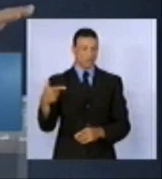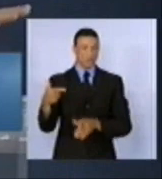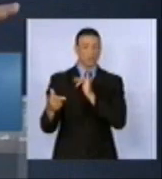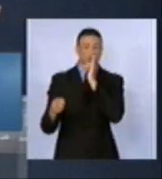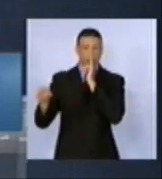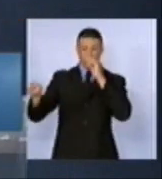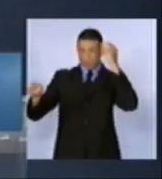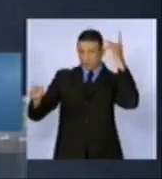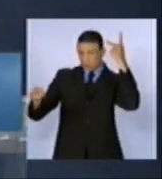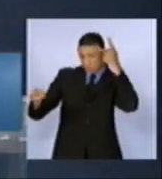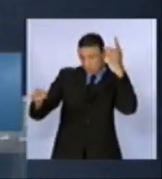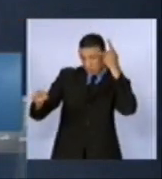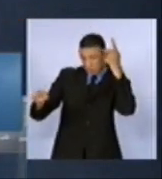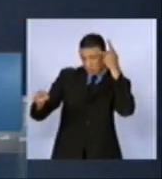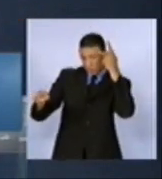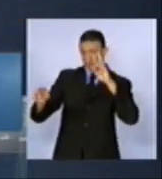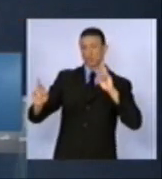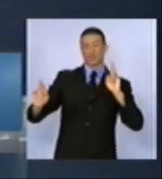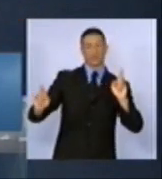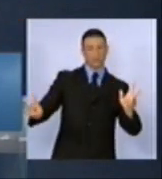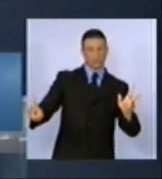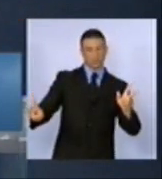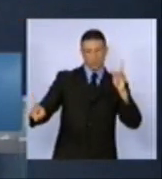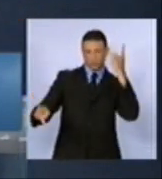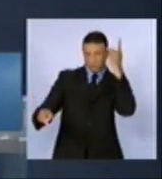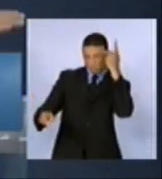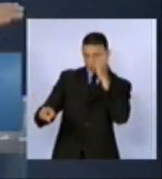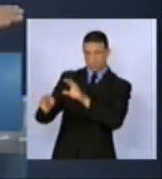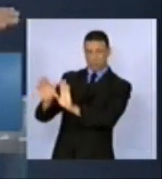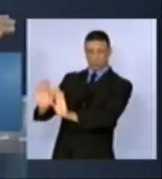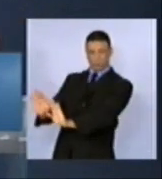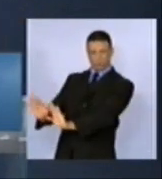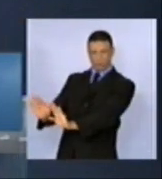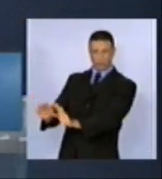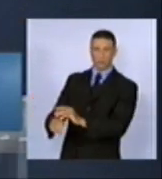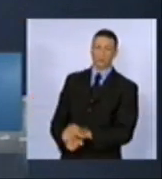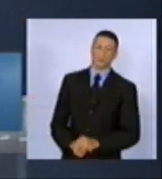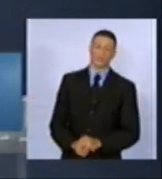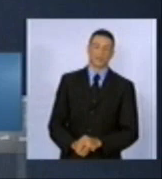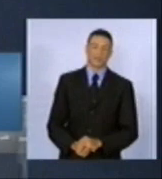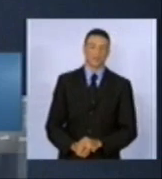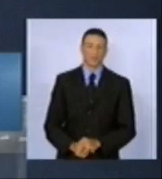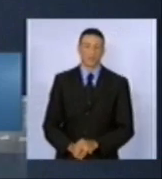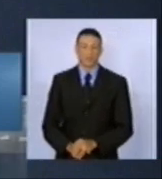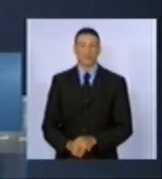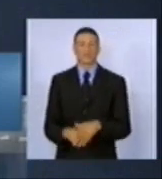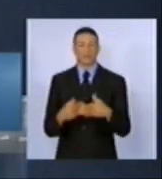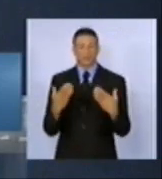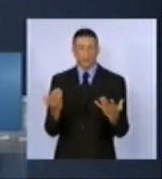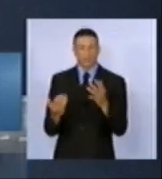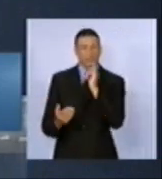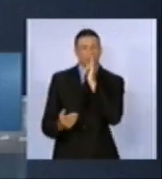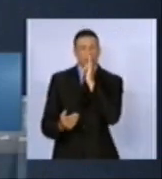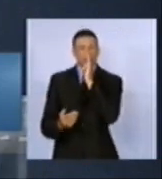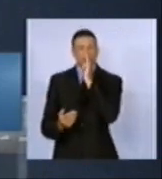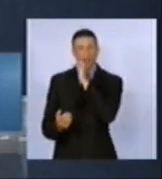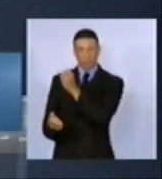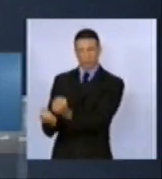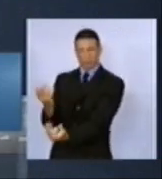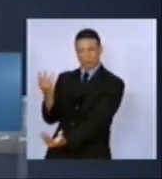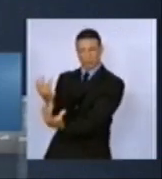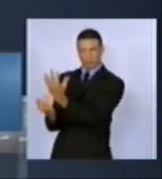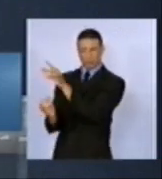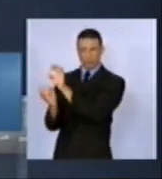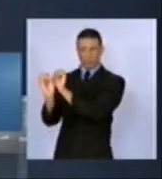com o restada de de de de canne no superfí do Sol Então você você acumula algum carbono com